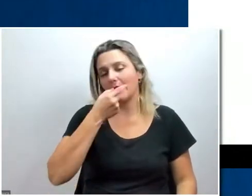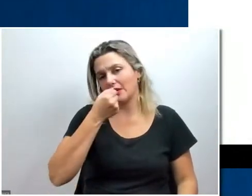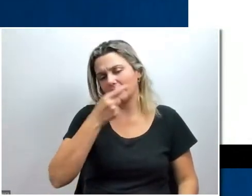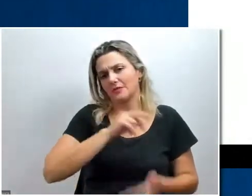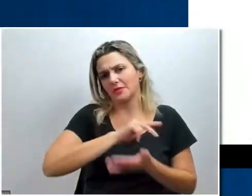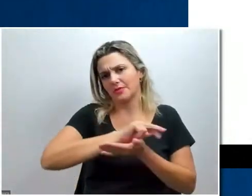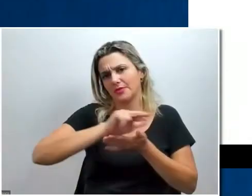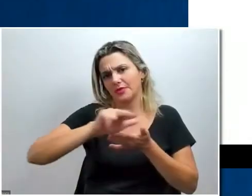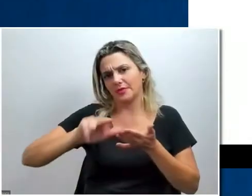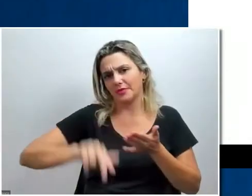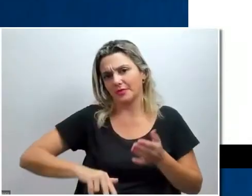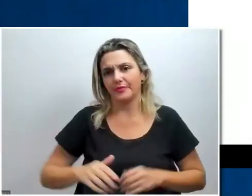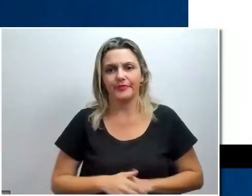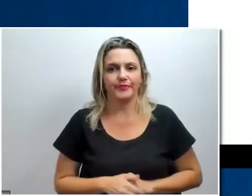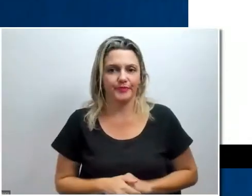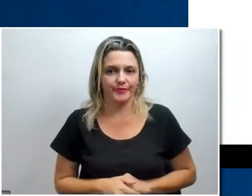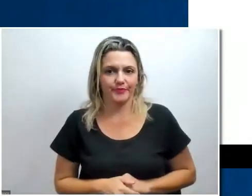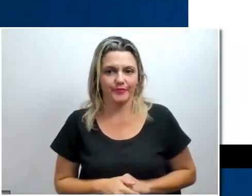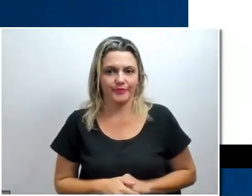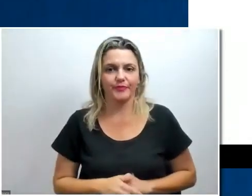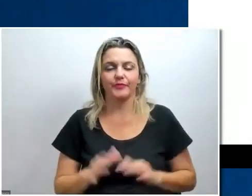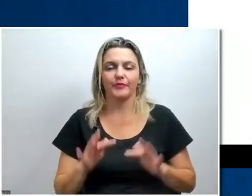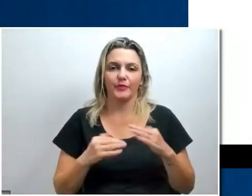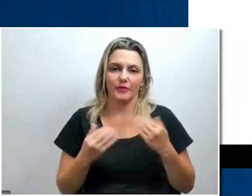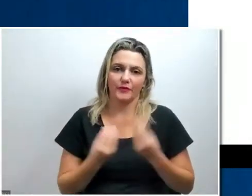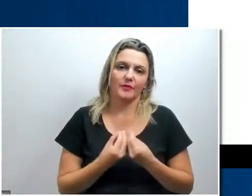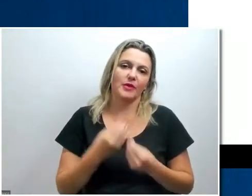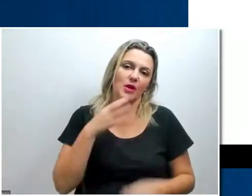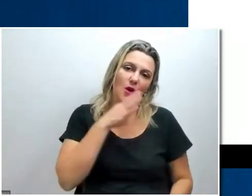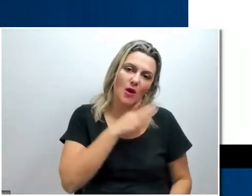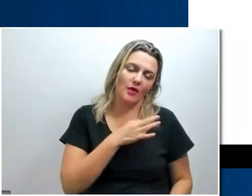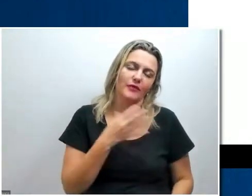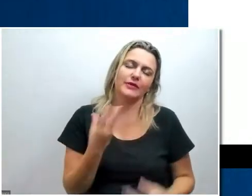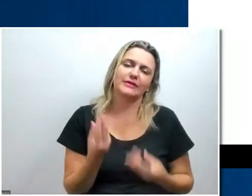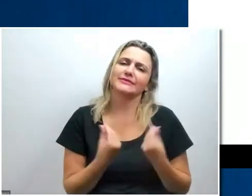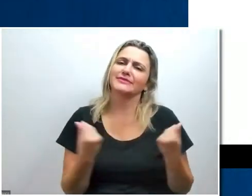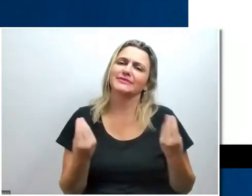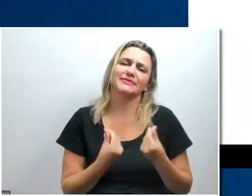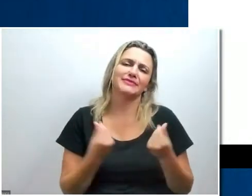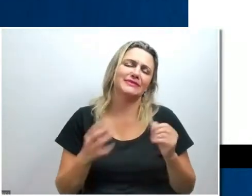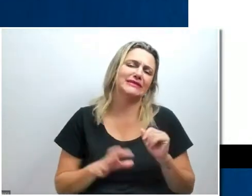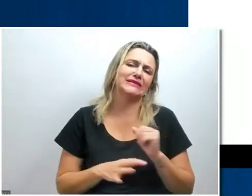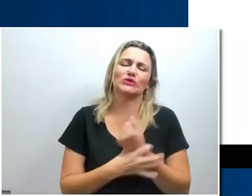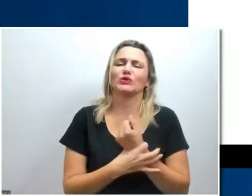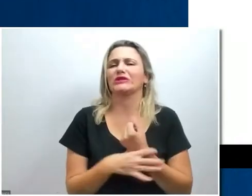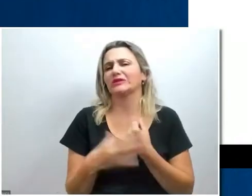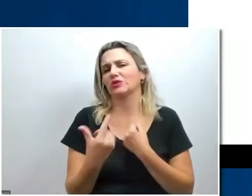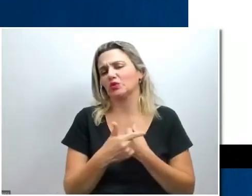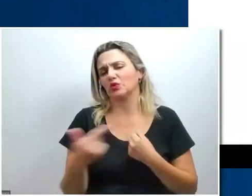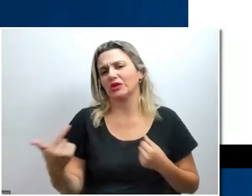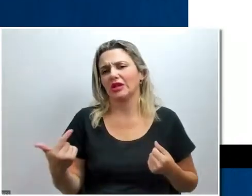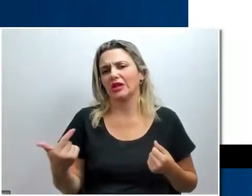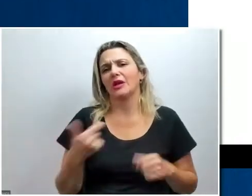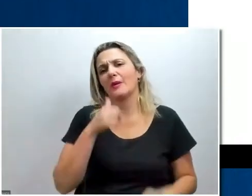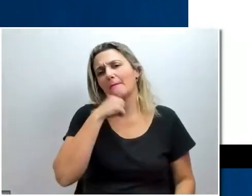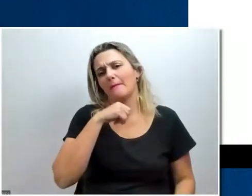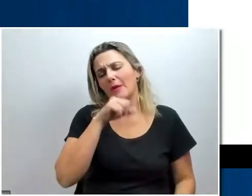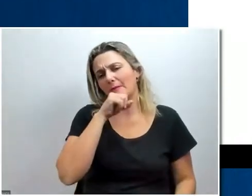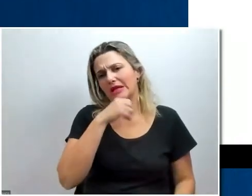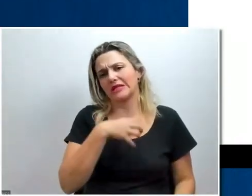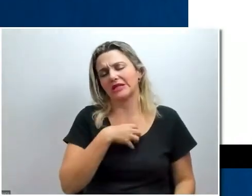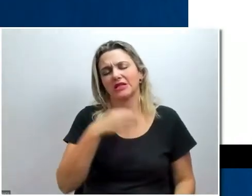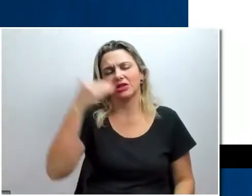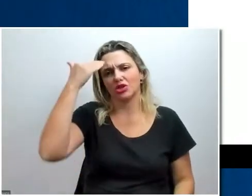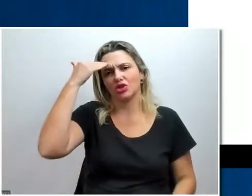etc. Né? A família, obviamente, fica muito vulnerável, muito insegura, frequentemente as mães se sentem culpadas e,